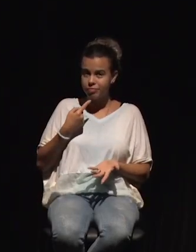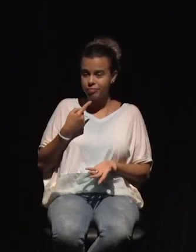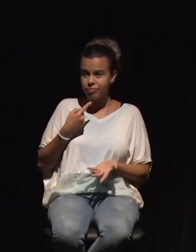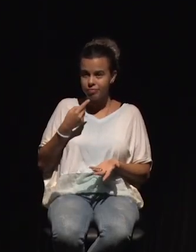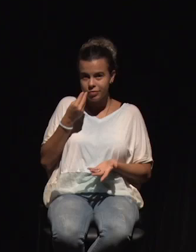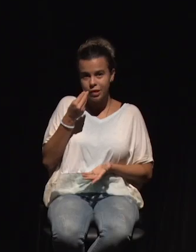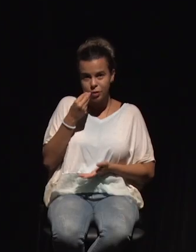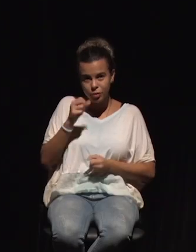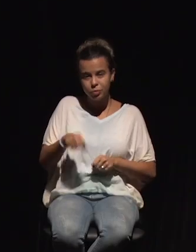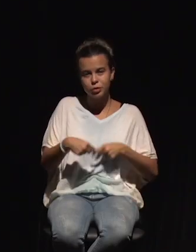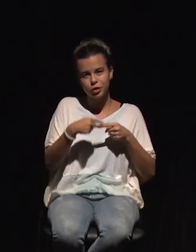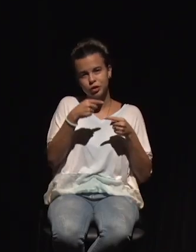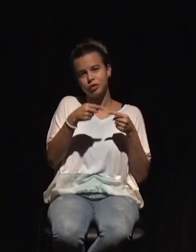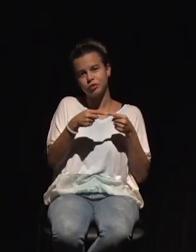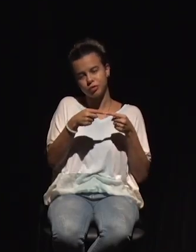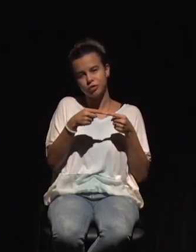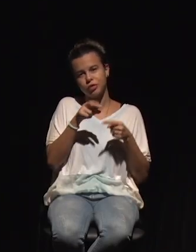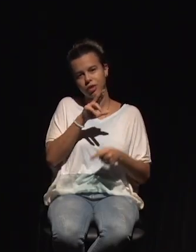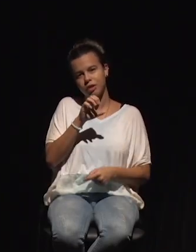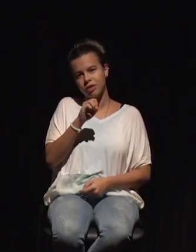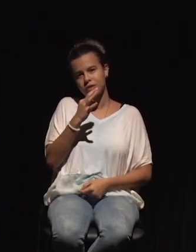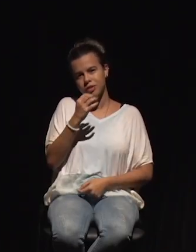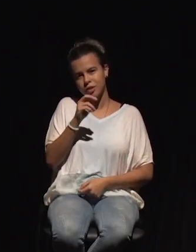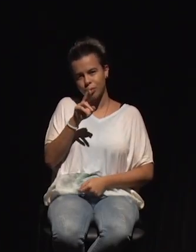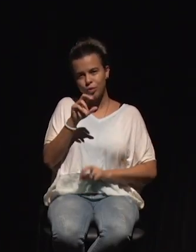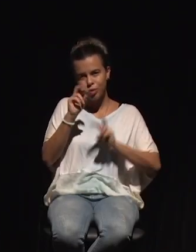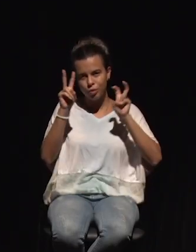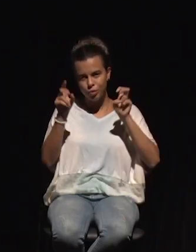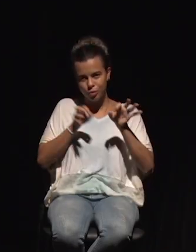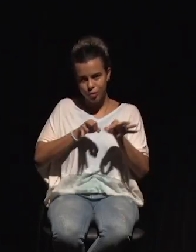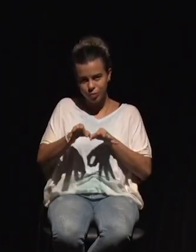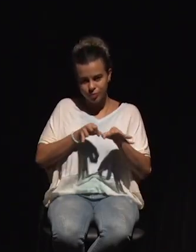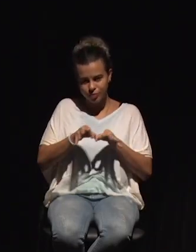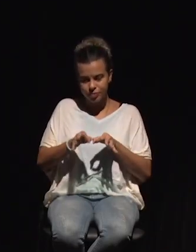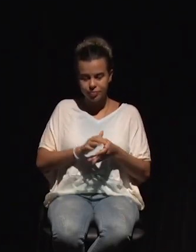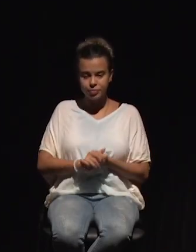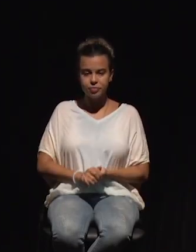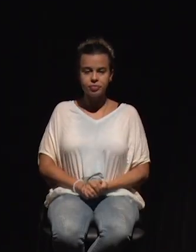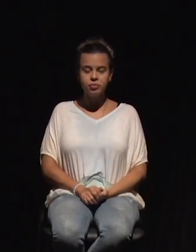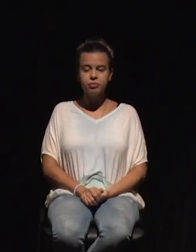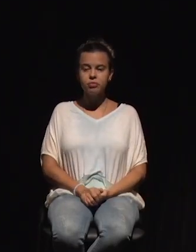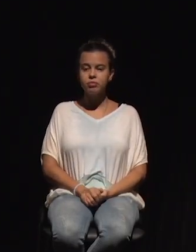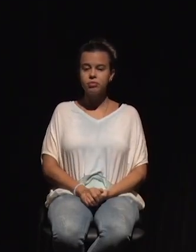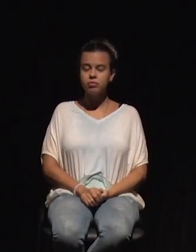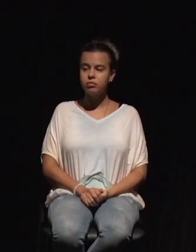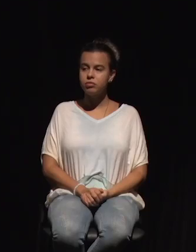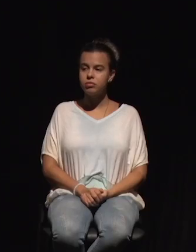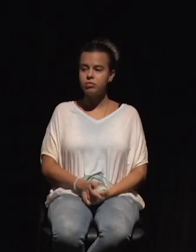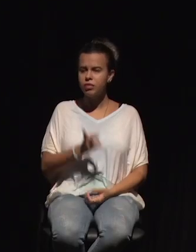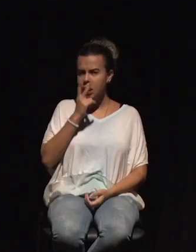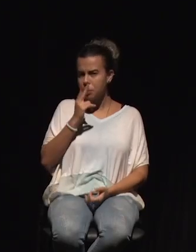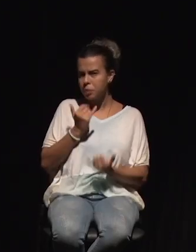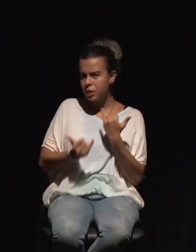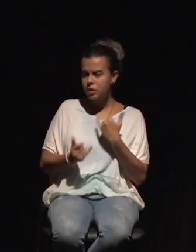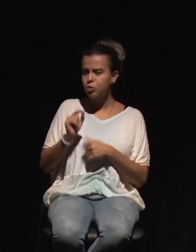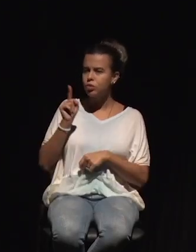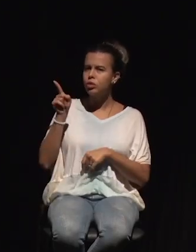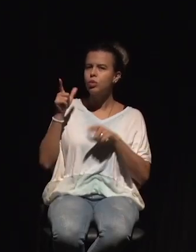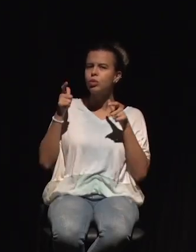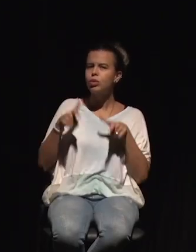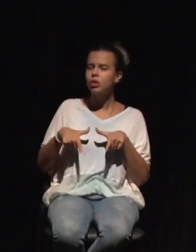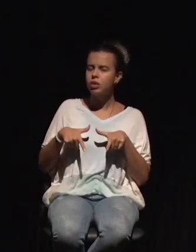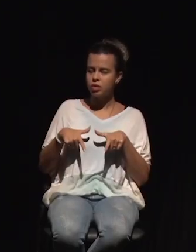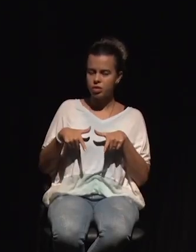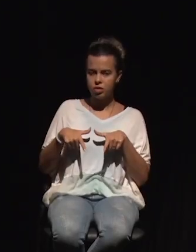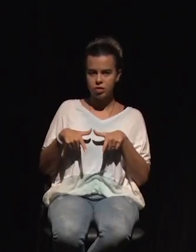restauro é é nos parecia que esse lugar ainda era um